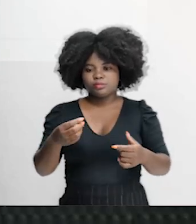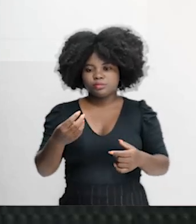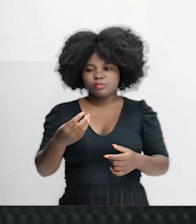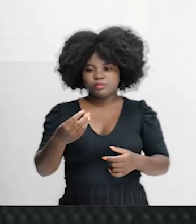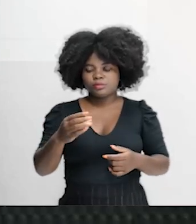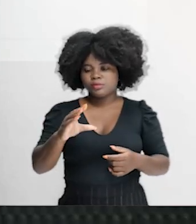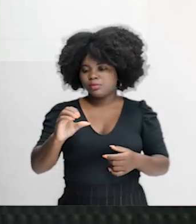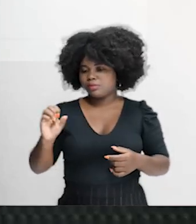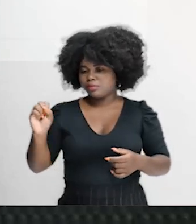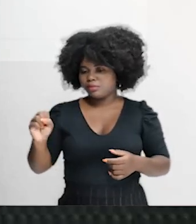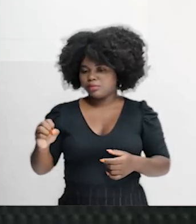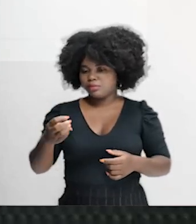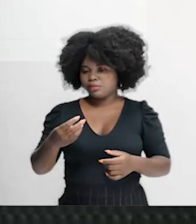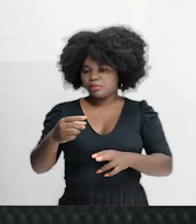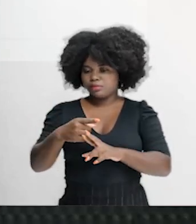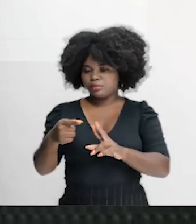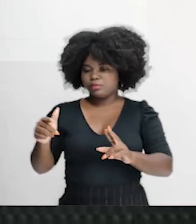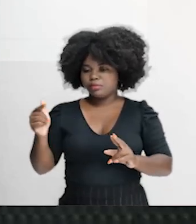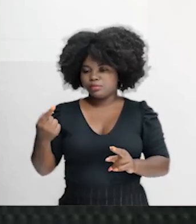3π sobre 2.